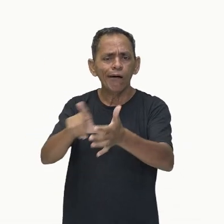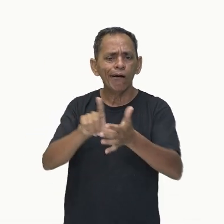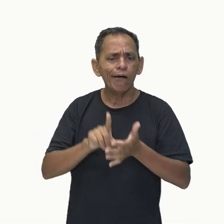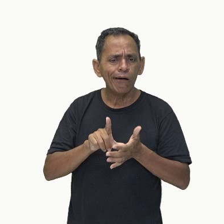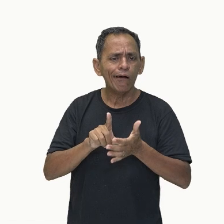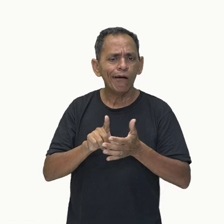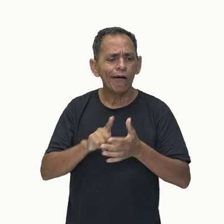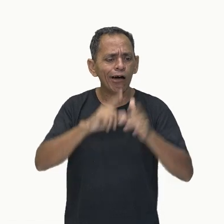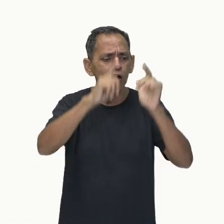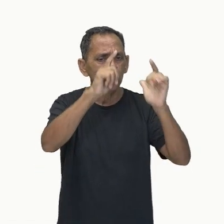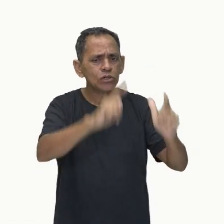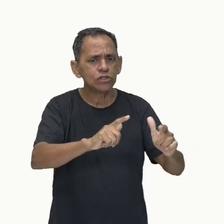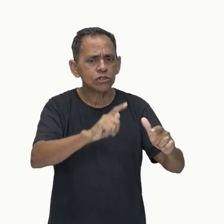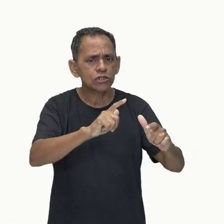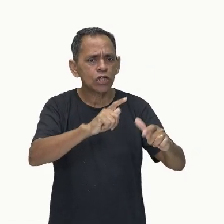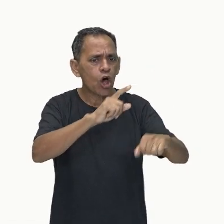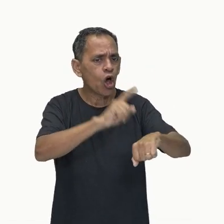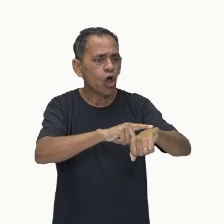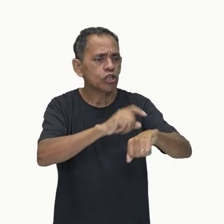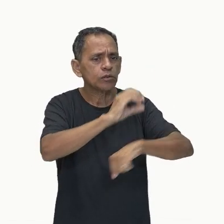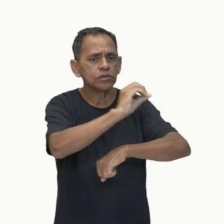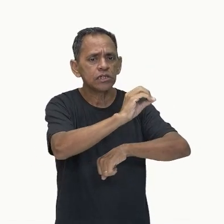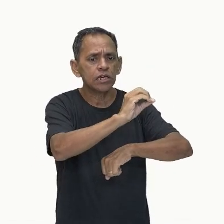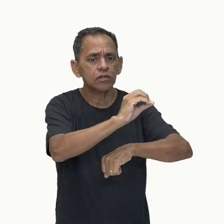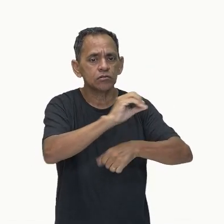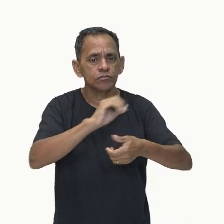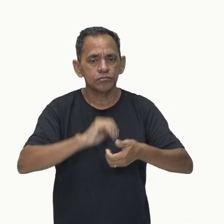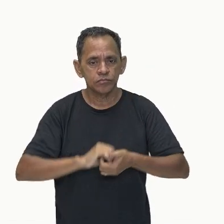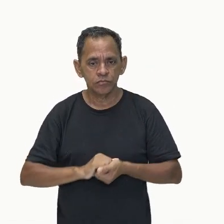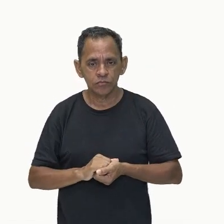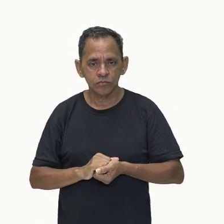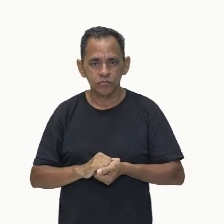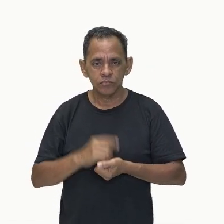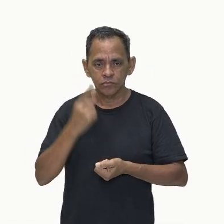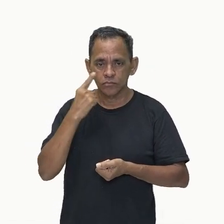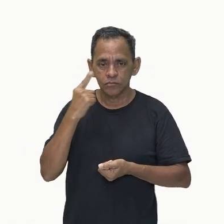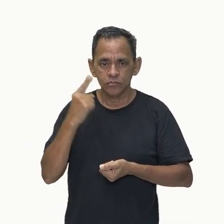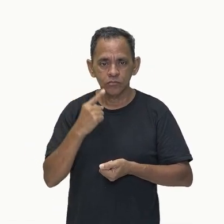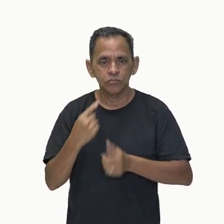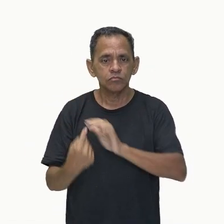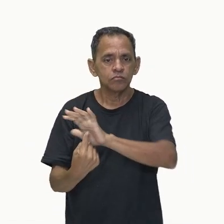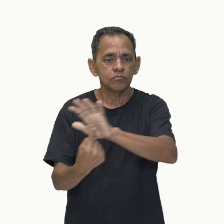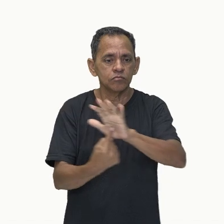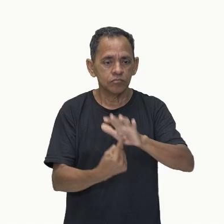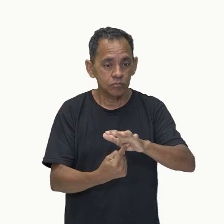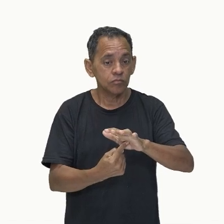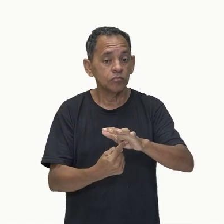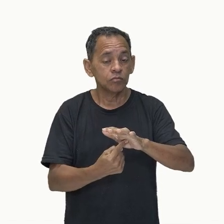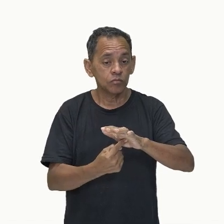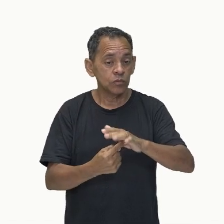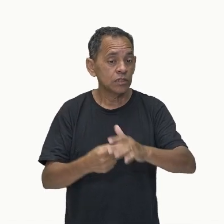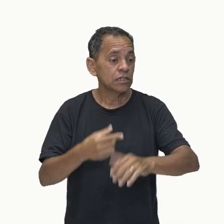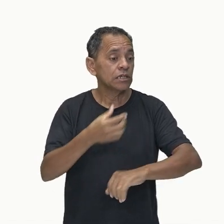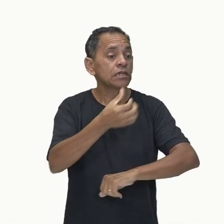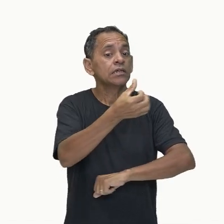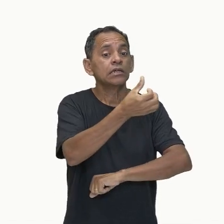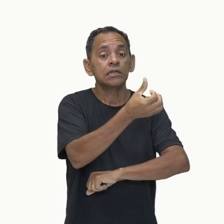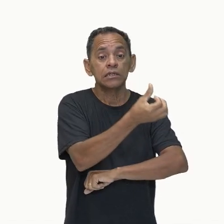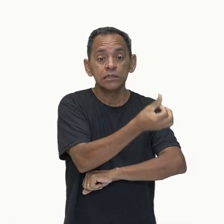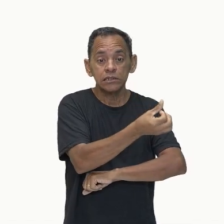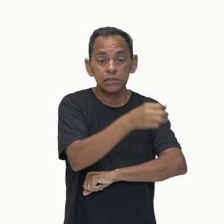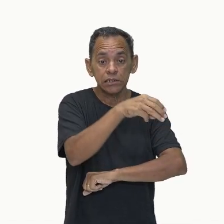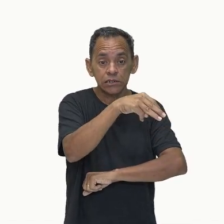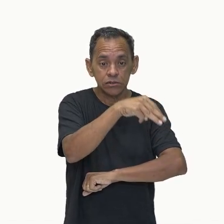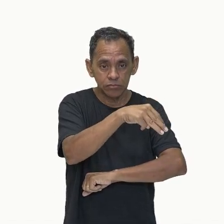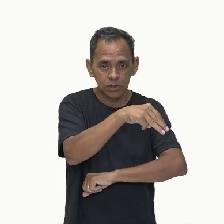o tempo era zero? Qual era a posição dele quando o tempo era zero? Pode gritar, estou te ouvindo. Isso, 6 metros, né, professor